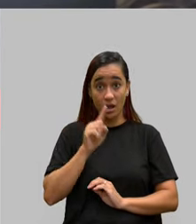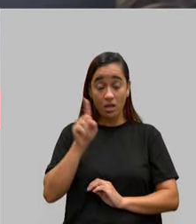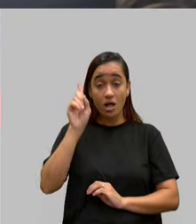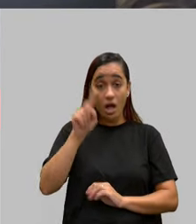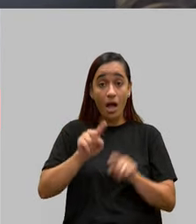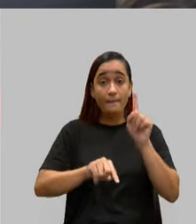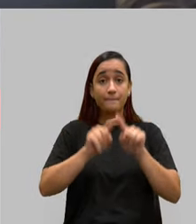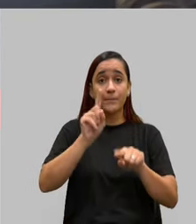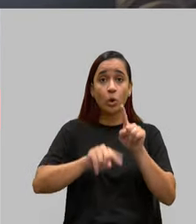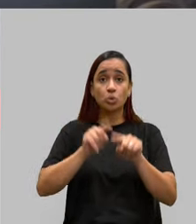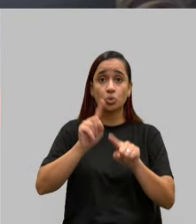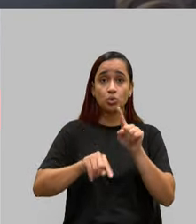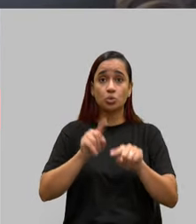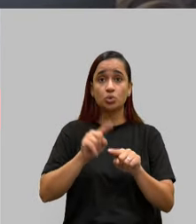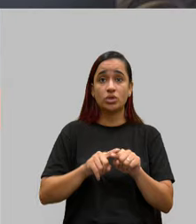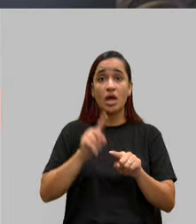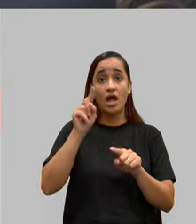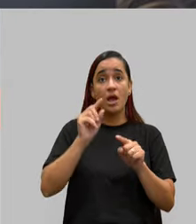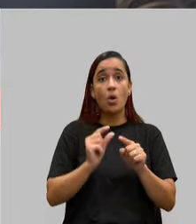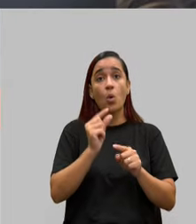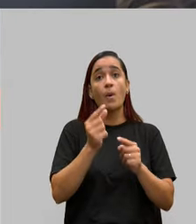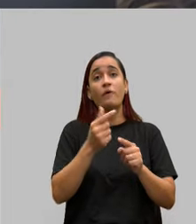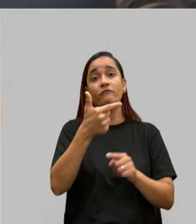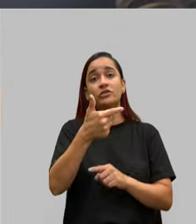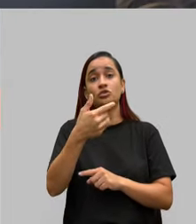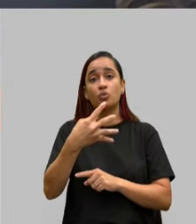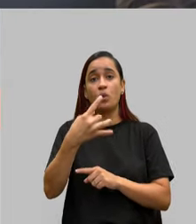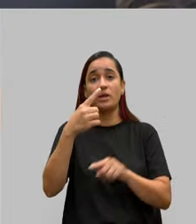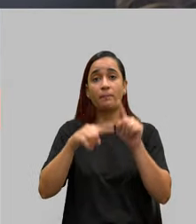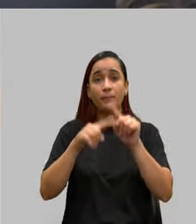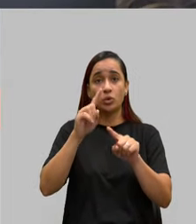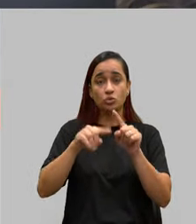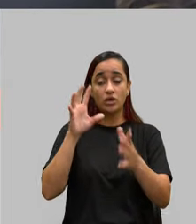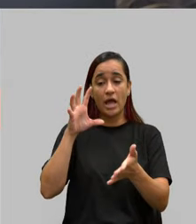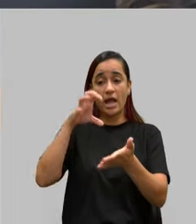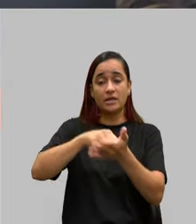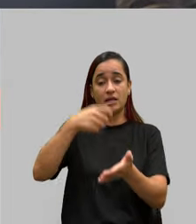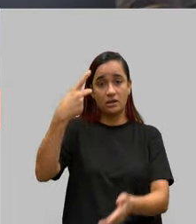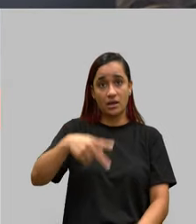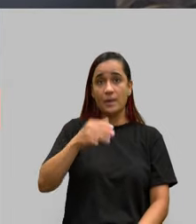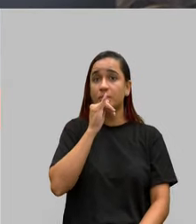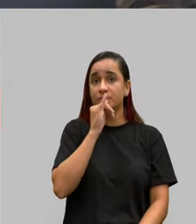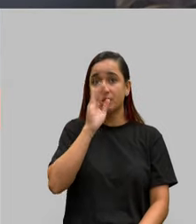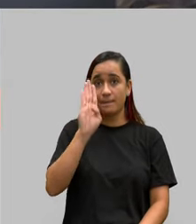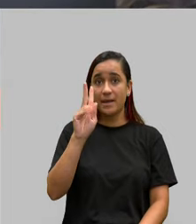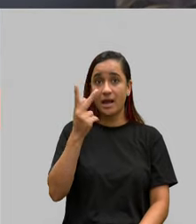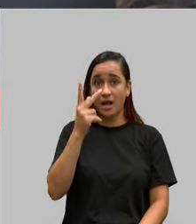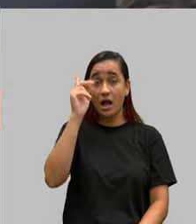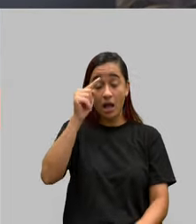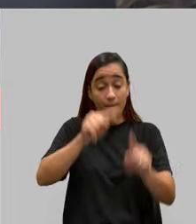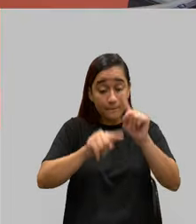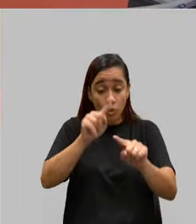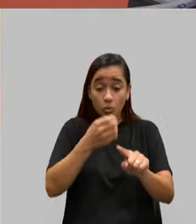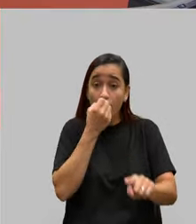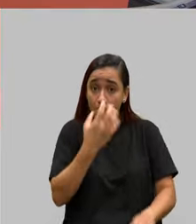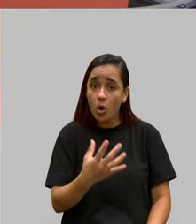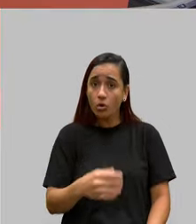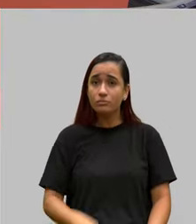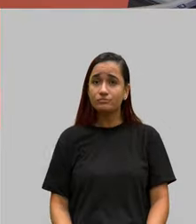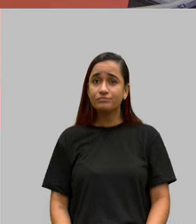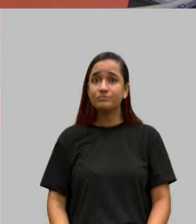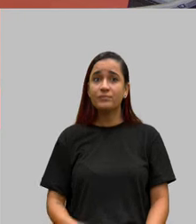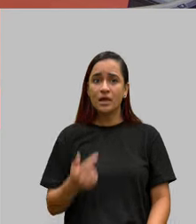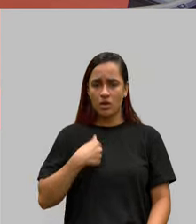aí dos 24 produtos registrados tem até aqui de Belo Horizonte do laboratório zabs que é um produto bom estive lá no